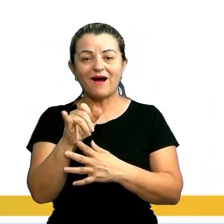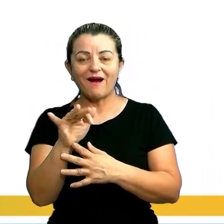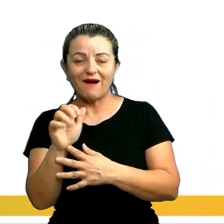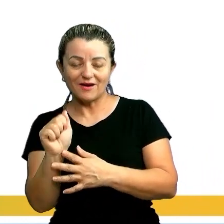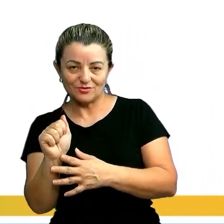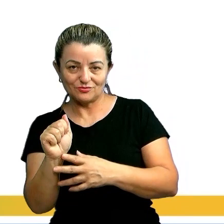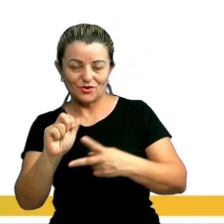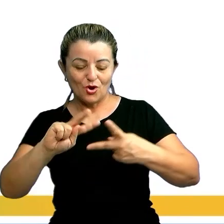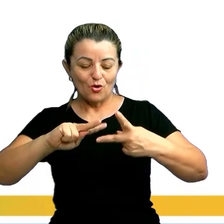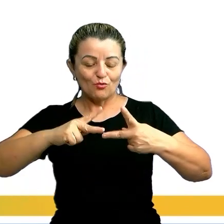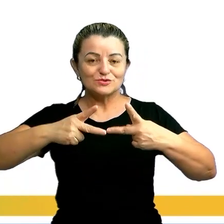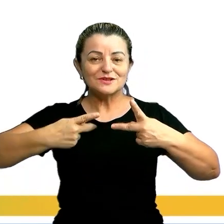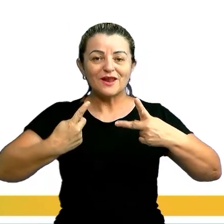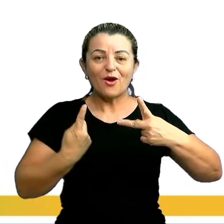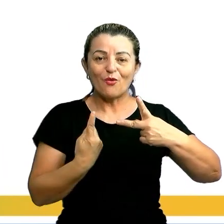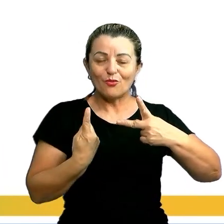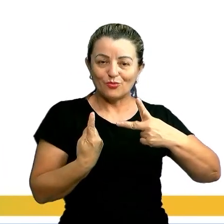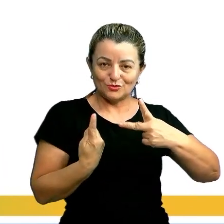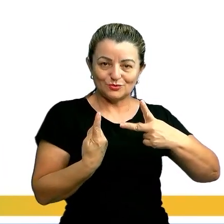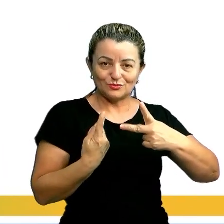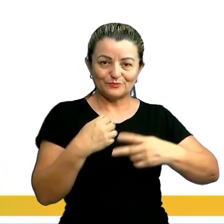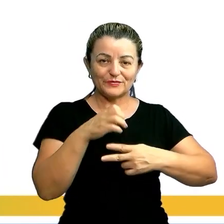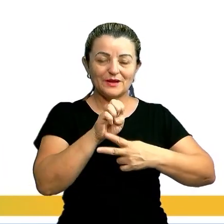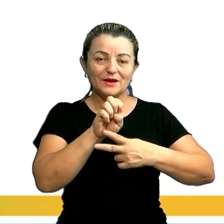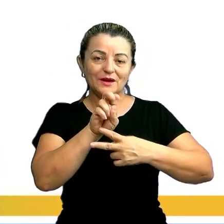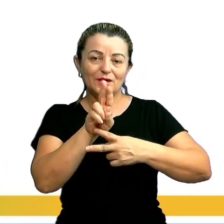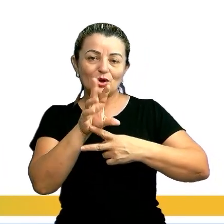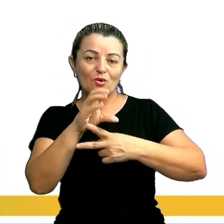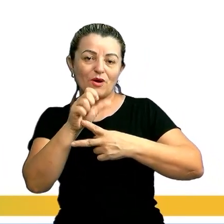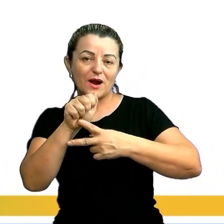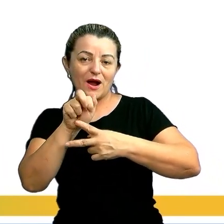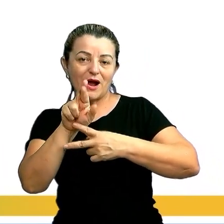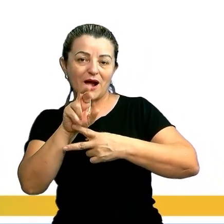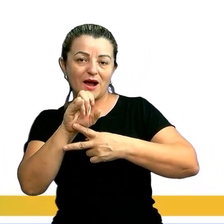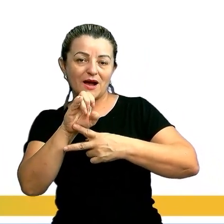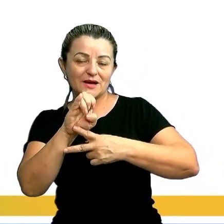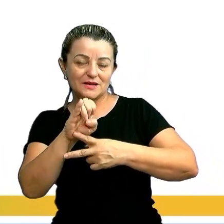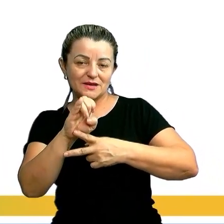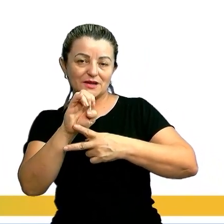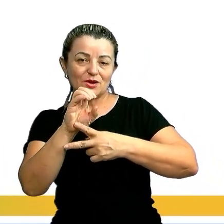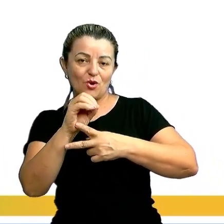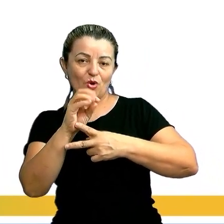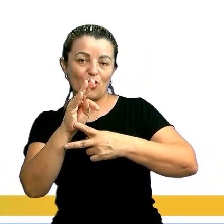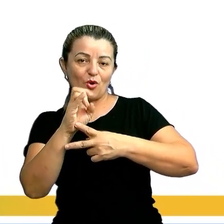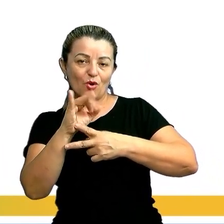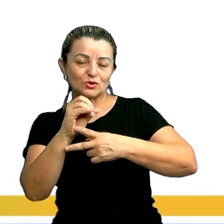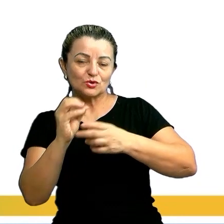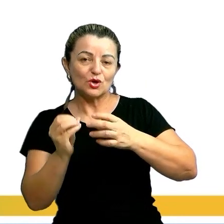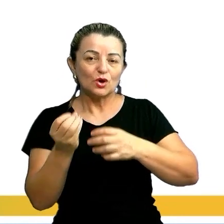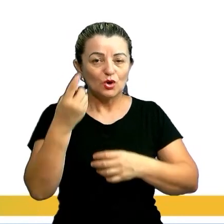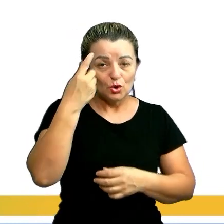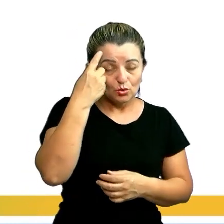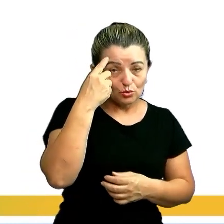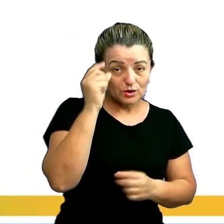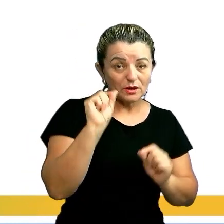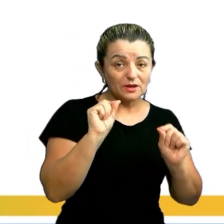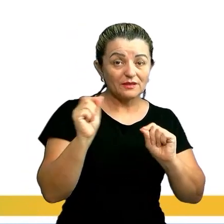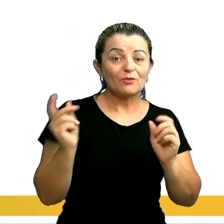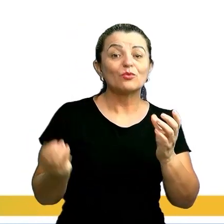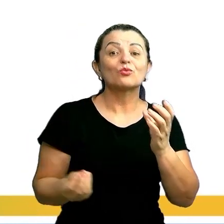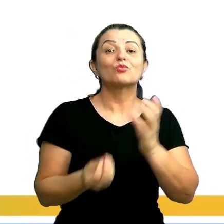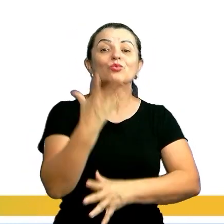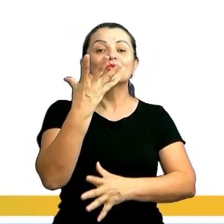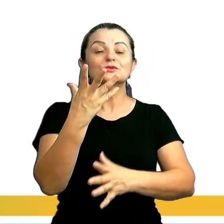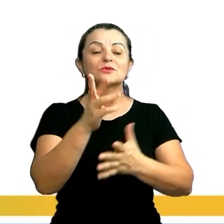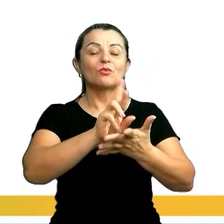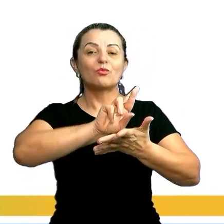unicelular, eucariótico, surgiram seres multicelulares. Então, surge a